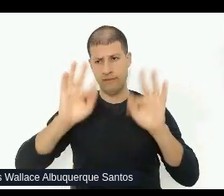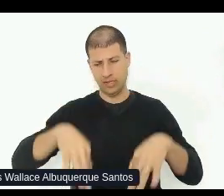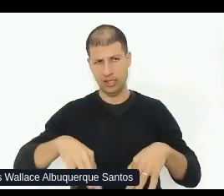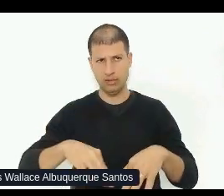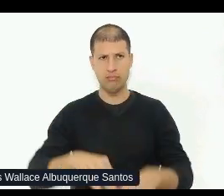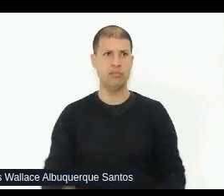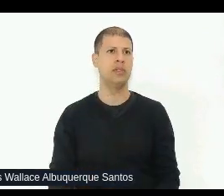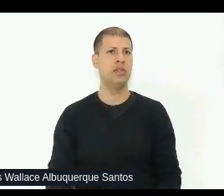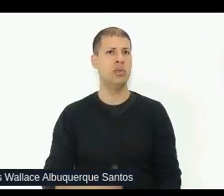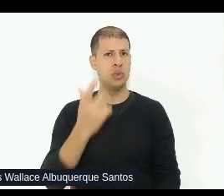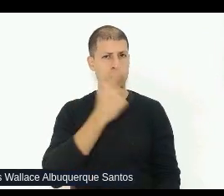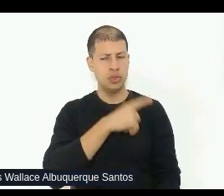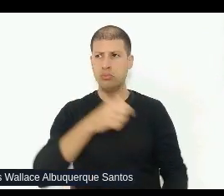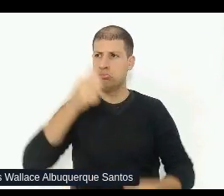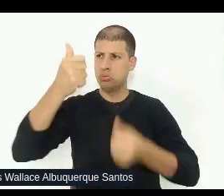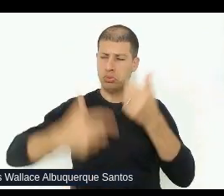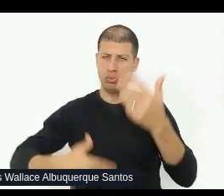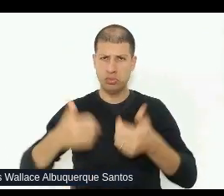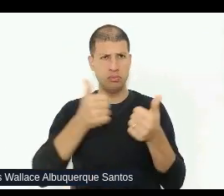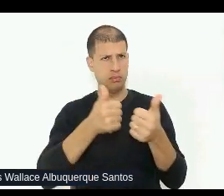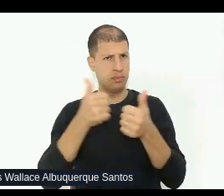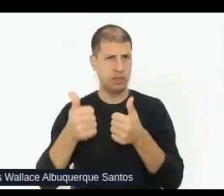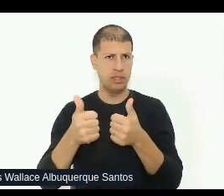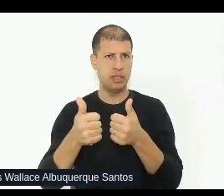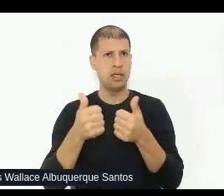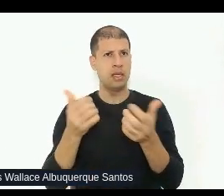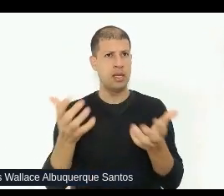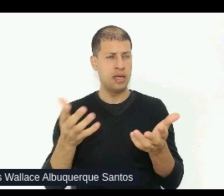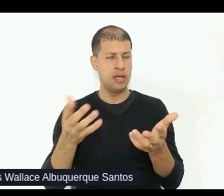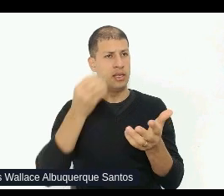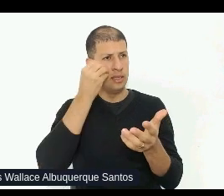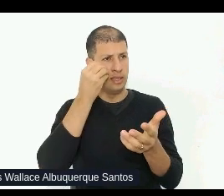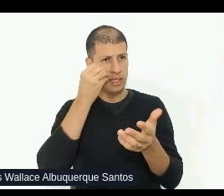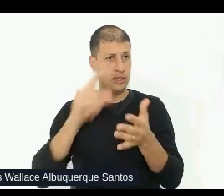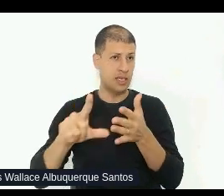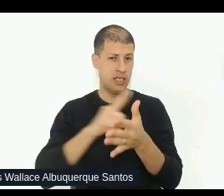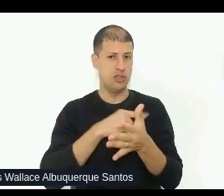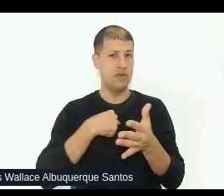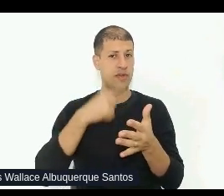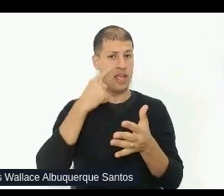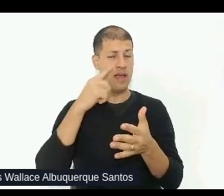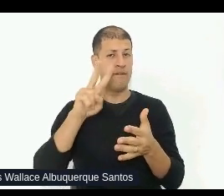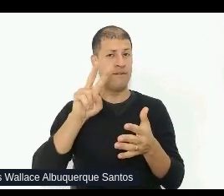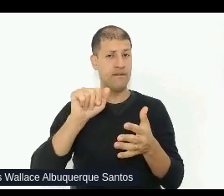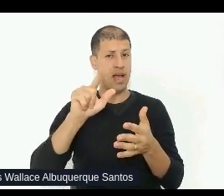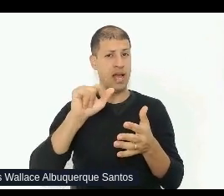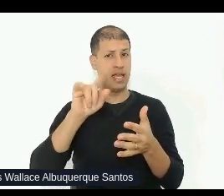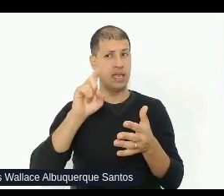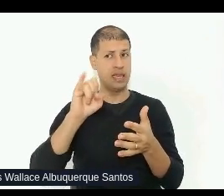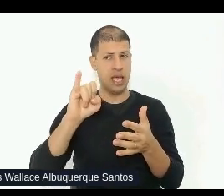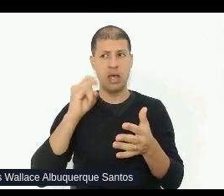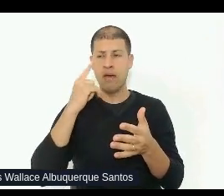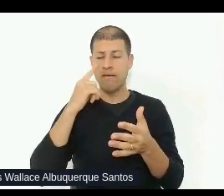consegui fazer uma descrição, e aí antes de passar para o teste, eu validei com o pessoal de acessibilidade lá.